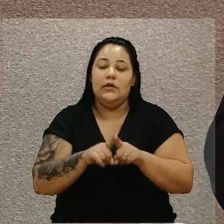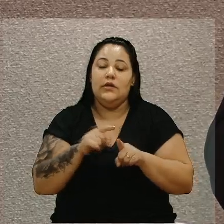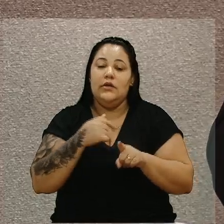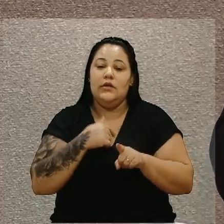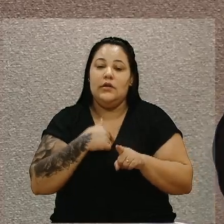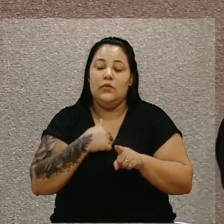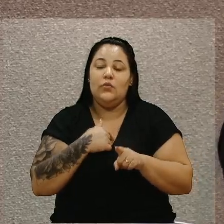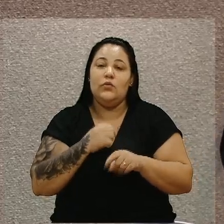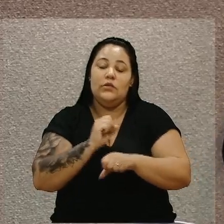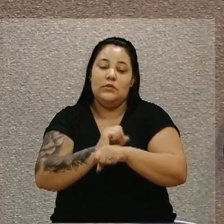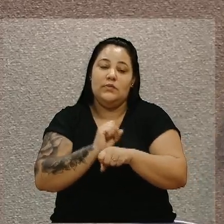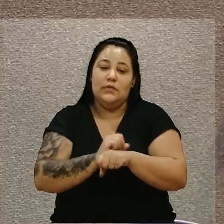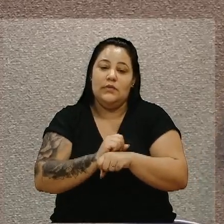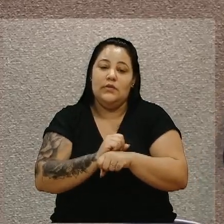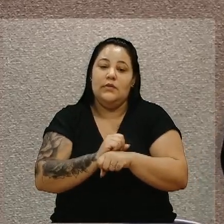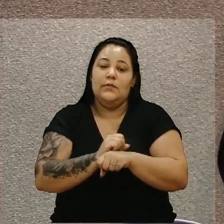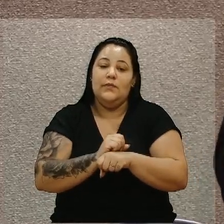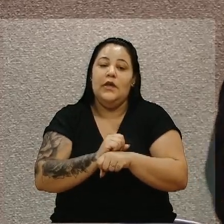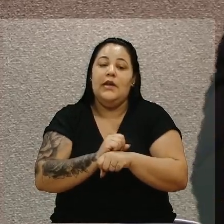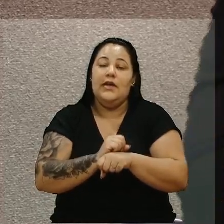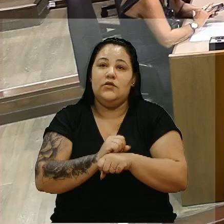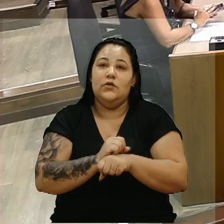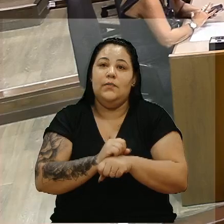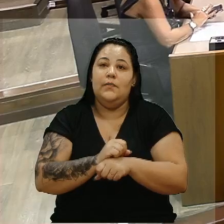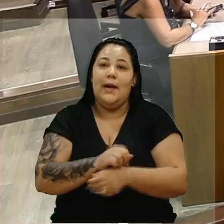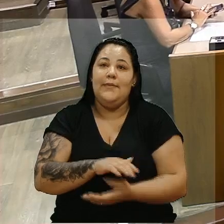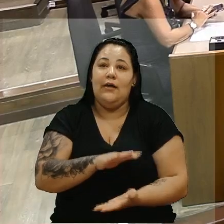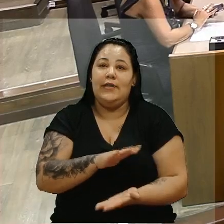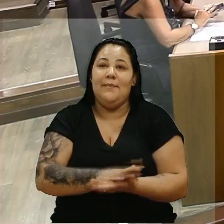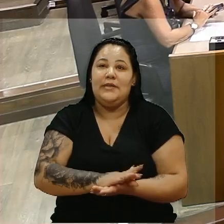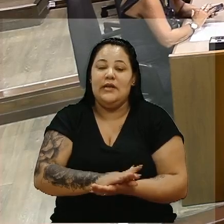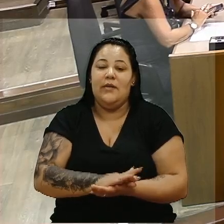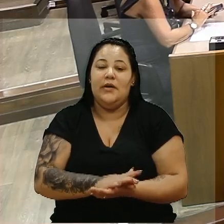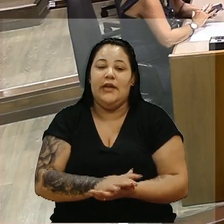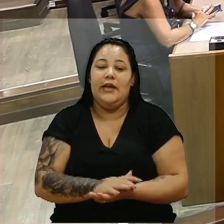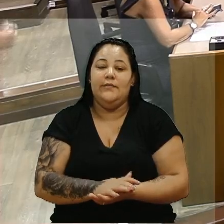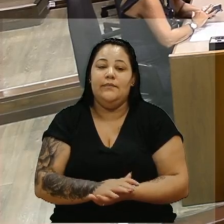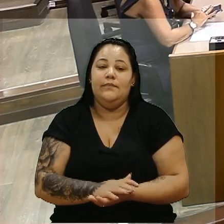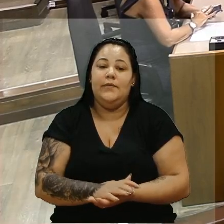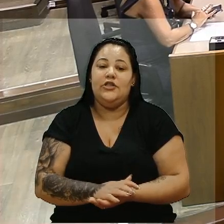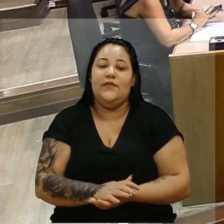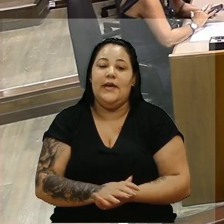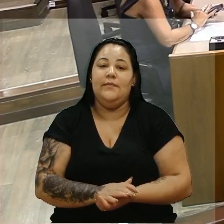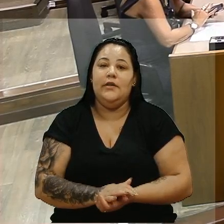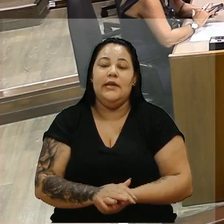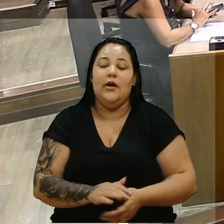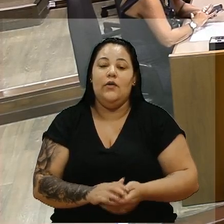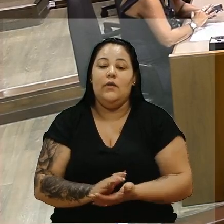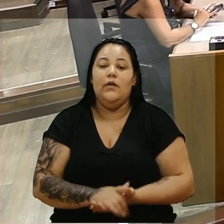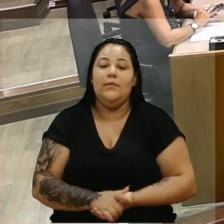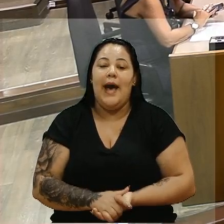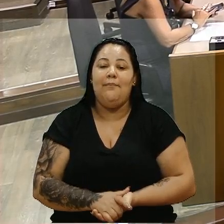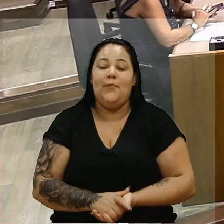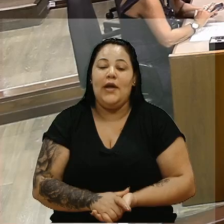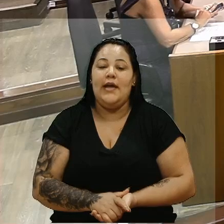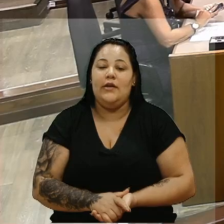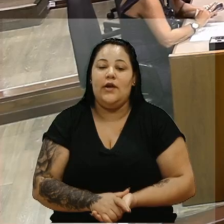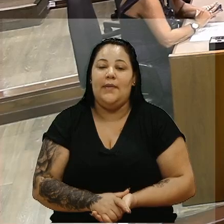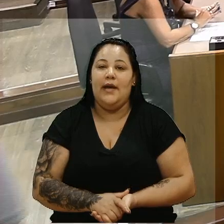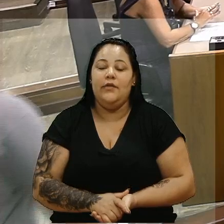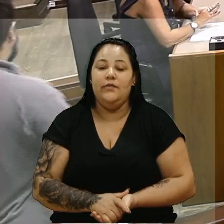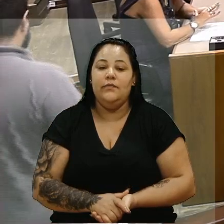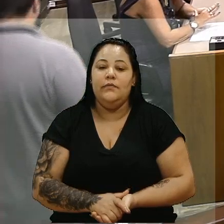que essa medida seja implementada o mais breve possível. Obrigado, presidente. Obrigado, vereador Ramon. Com a palavra, vereador Iago Morandi.